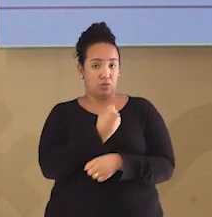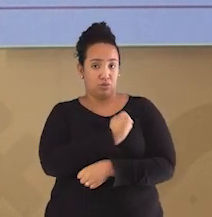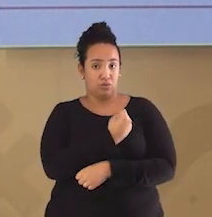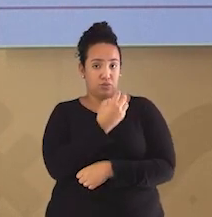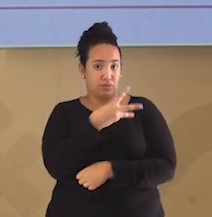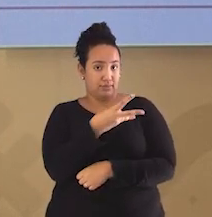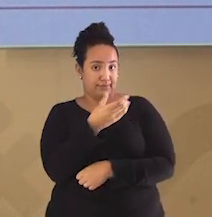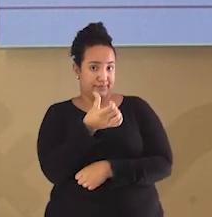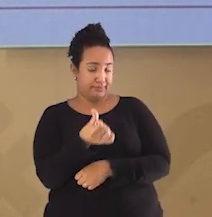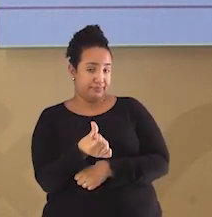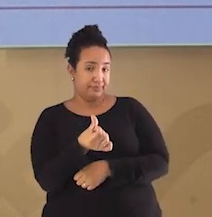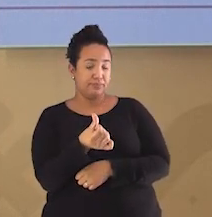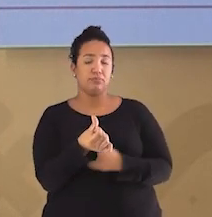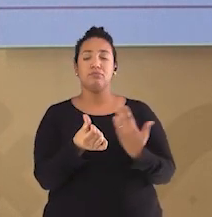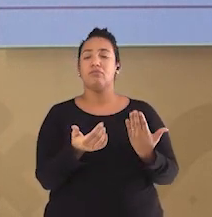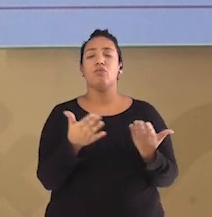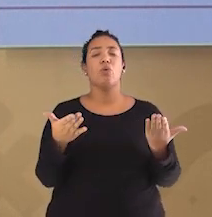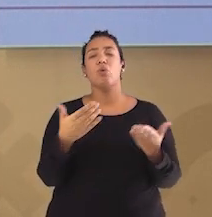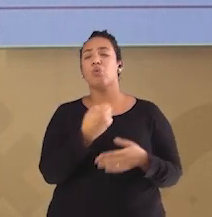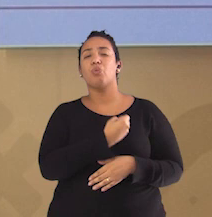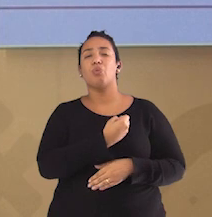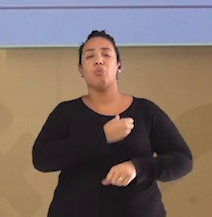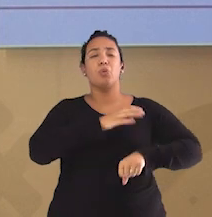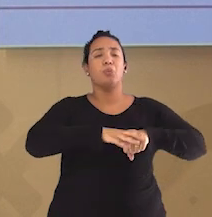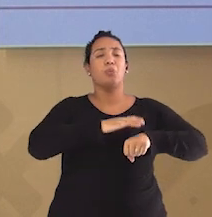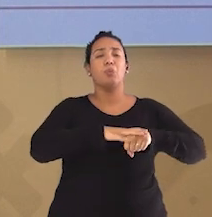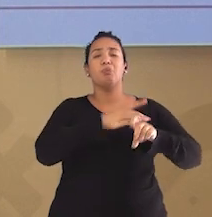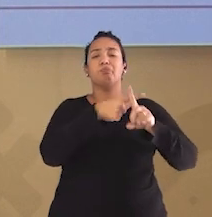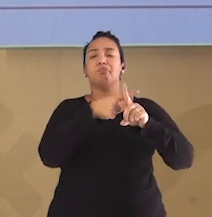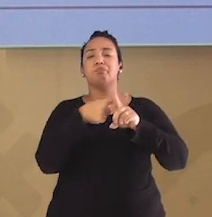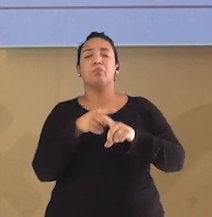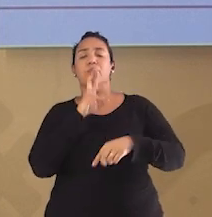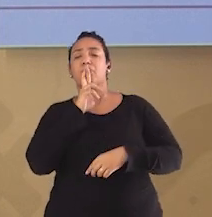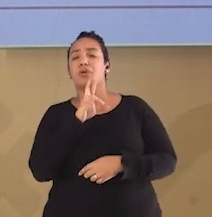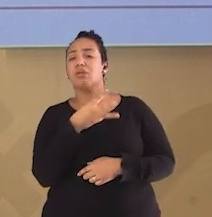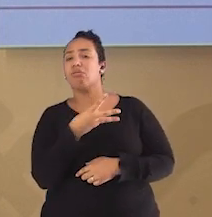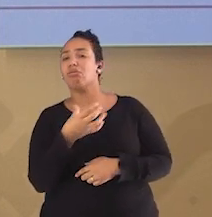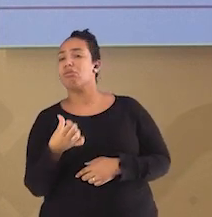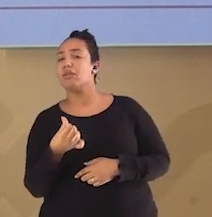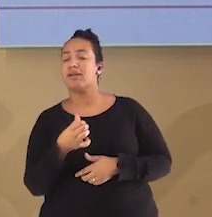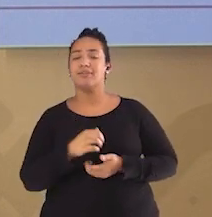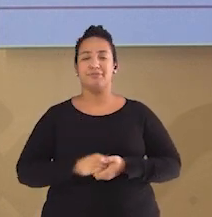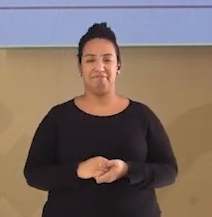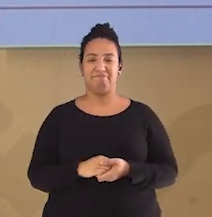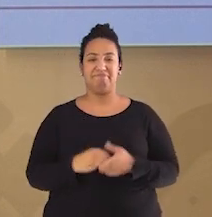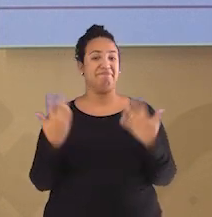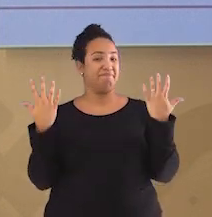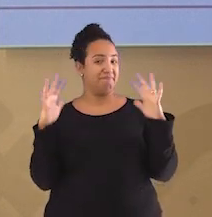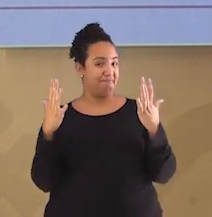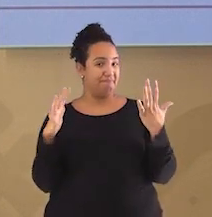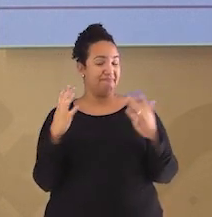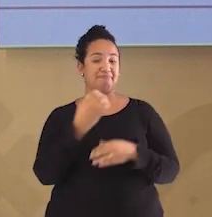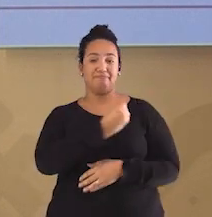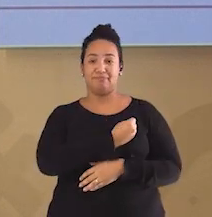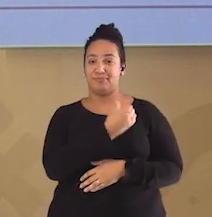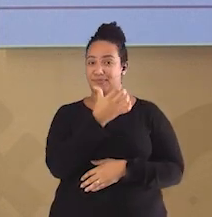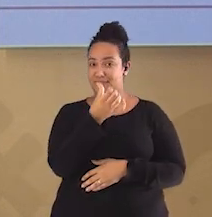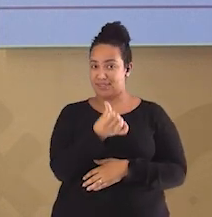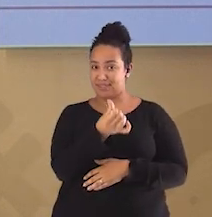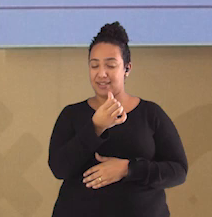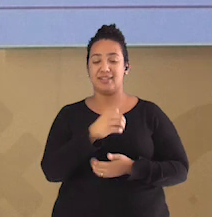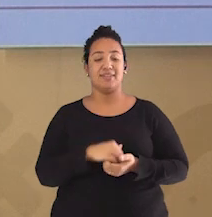de 36. Que número que multiplicado por ele mesmo dá 36? Muito bem, é o